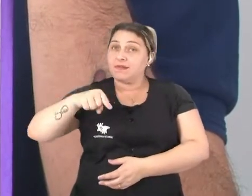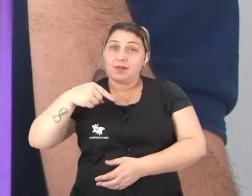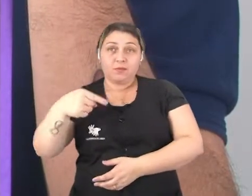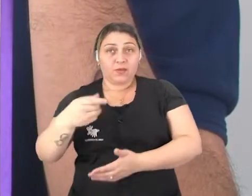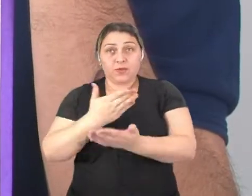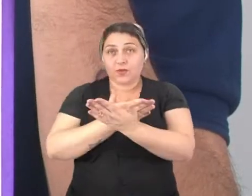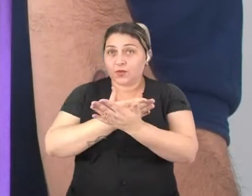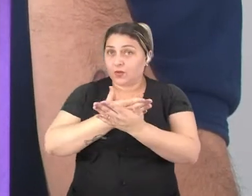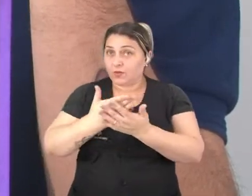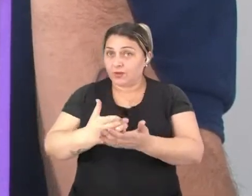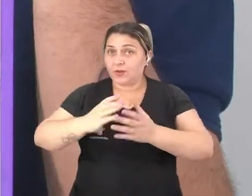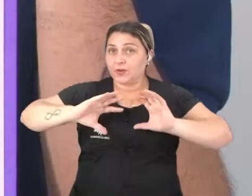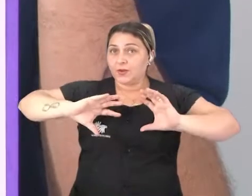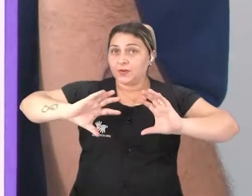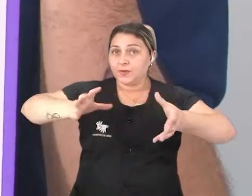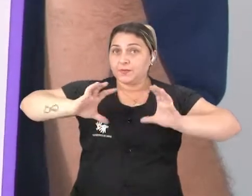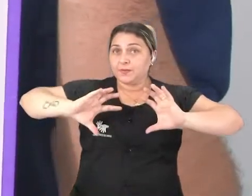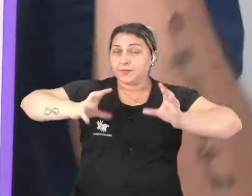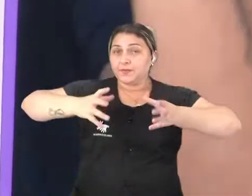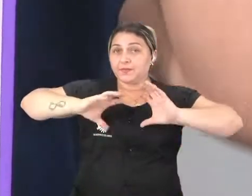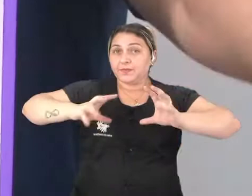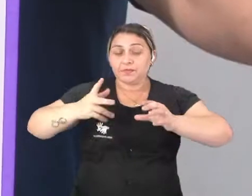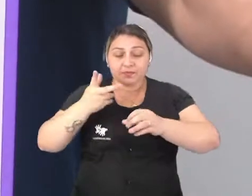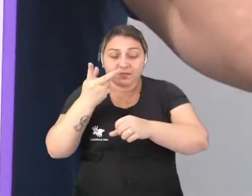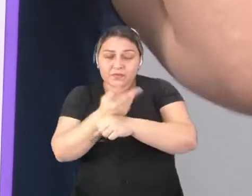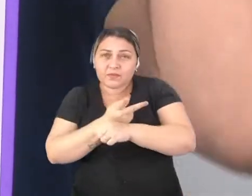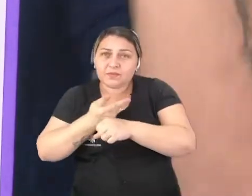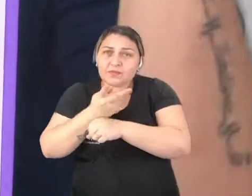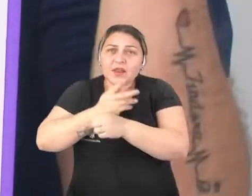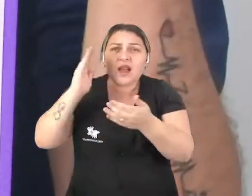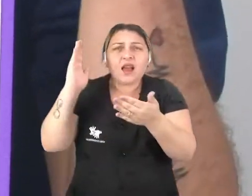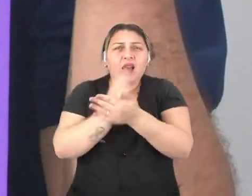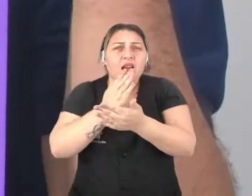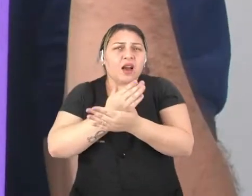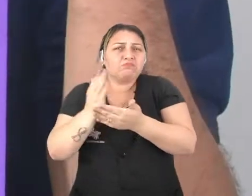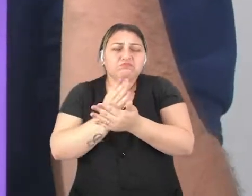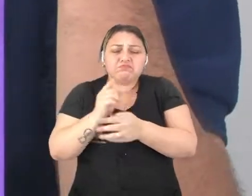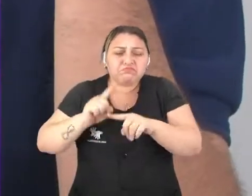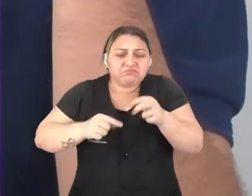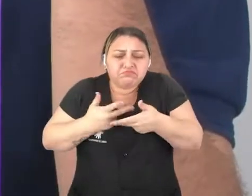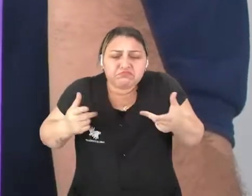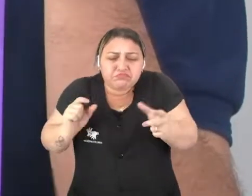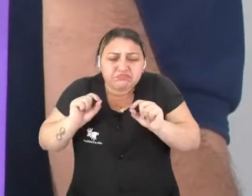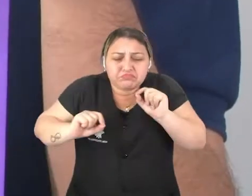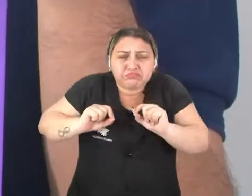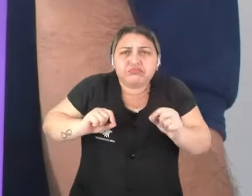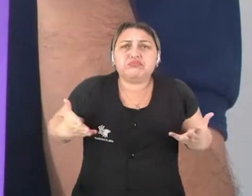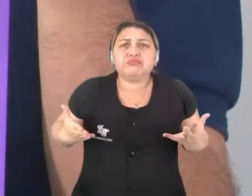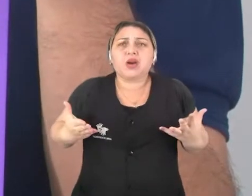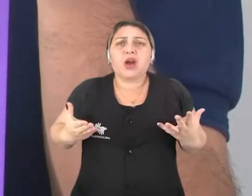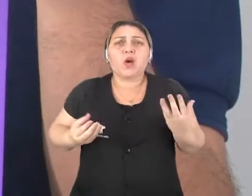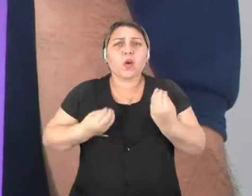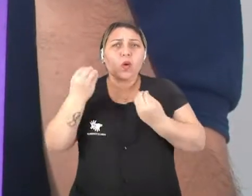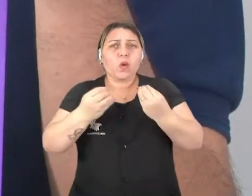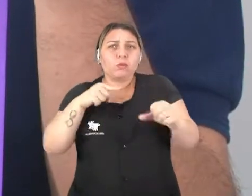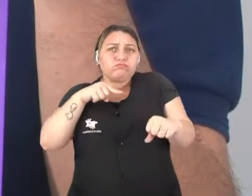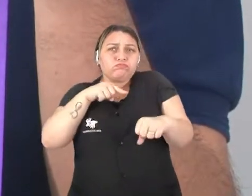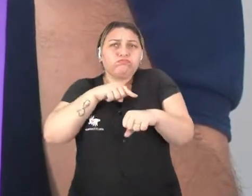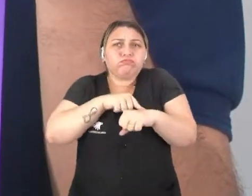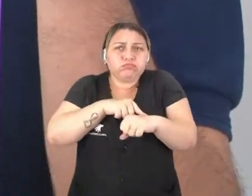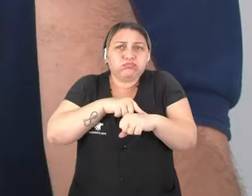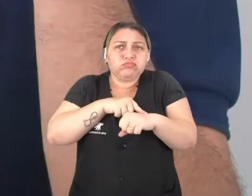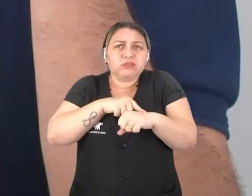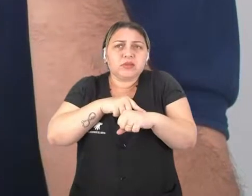Depois começou a girar a bola, a procurar alguma coisa. Como é que liga?